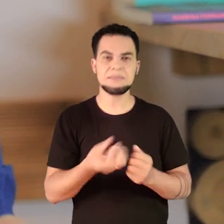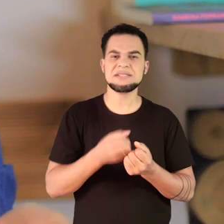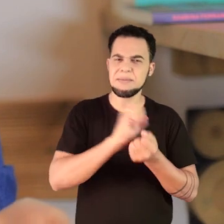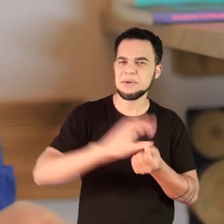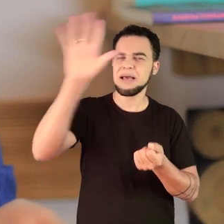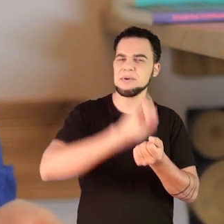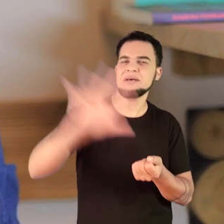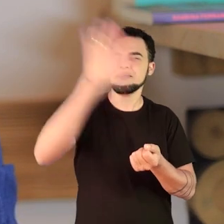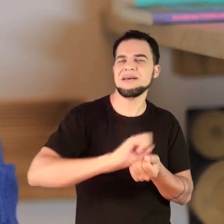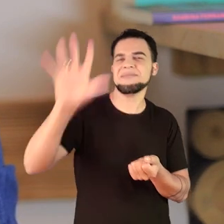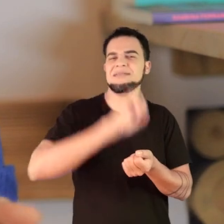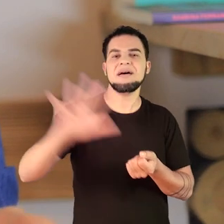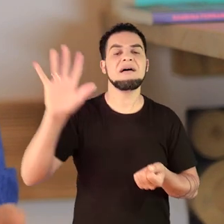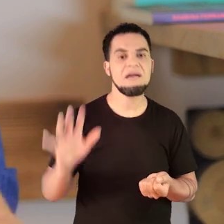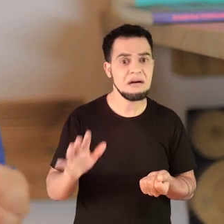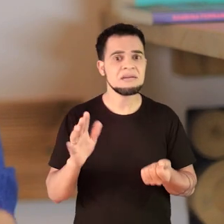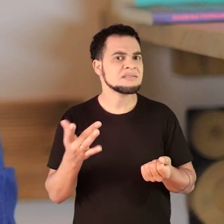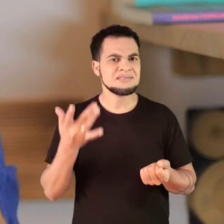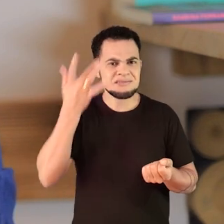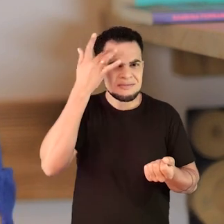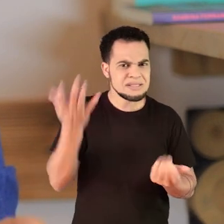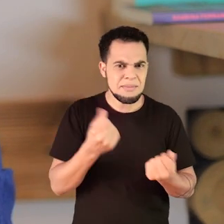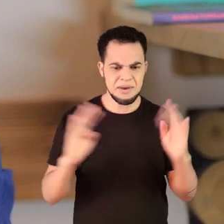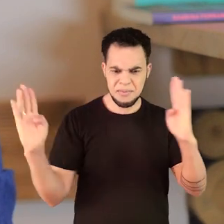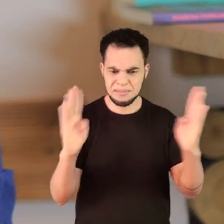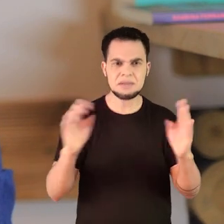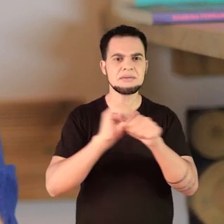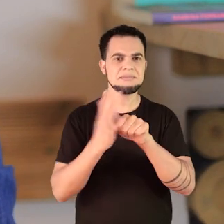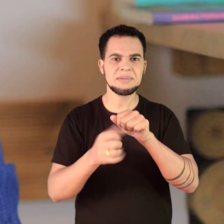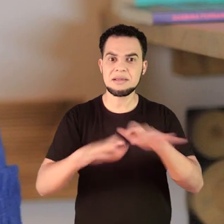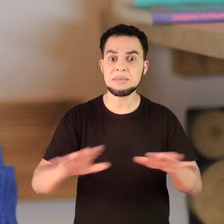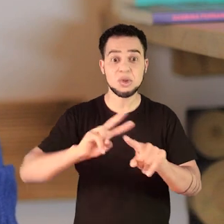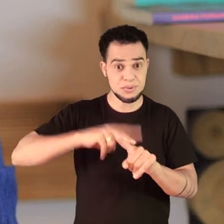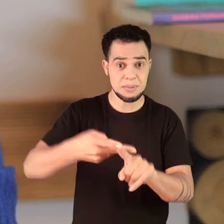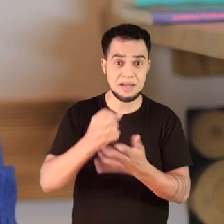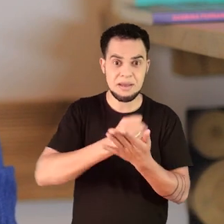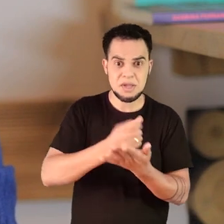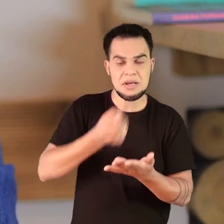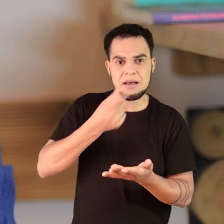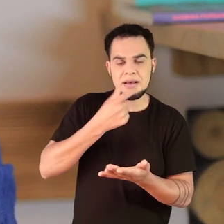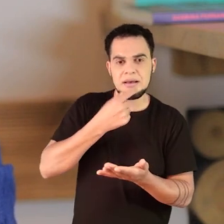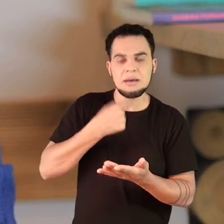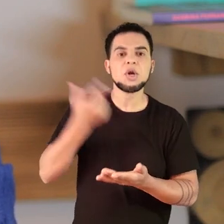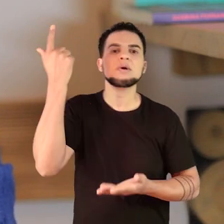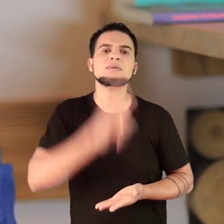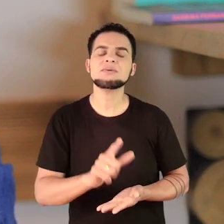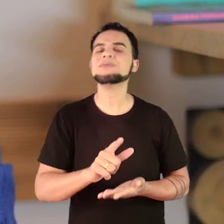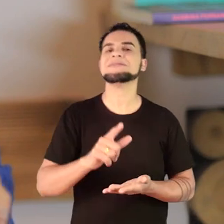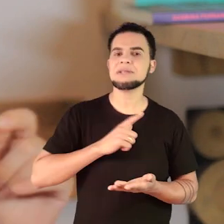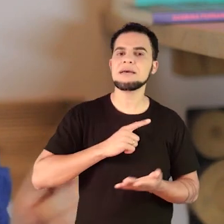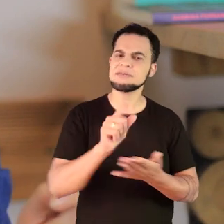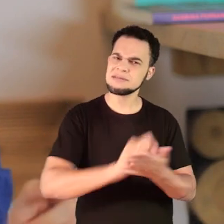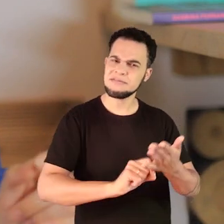a qualquer custo, sem levar em consideração o momento de pandemia no qual estamos. Dobrei a dose do meu ansiolítico para dar conta de escrever uma